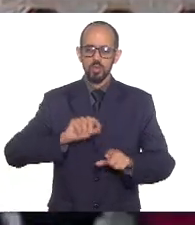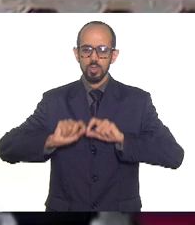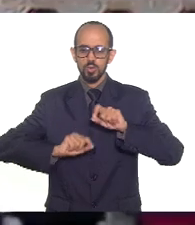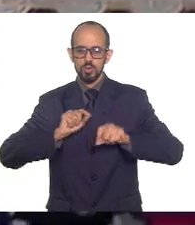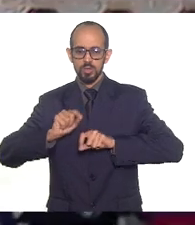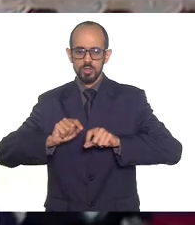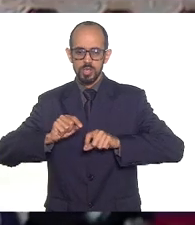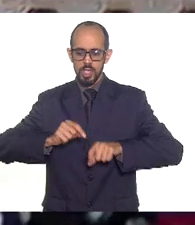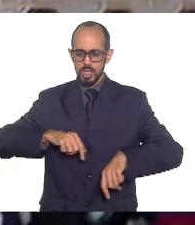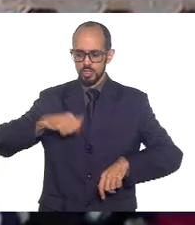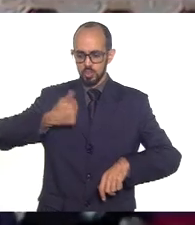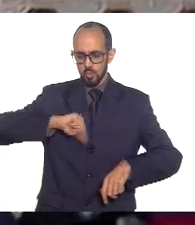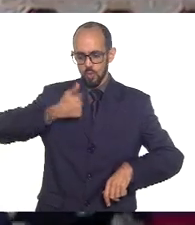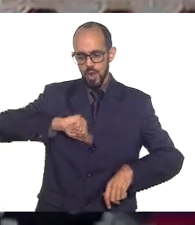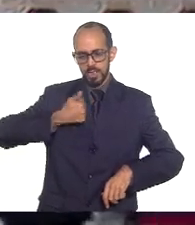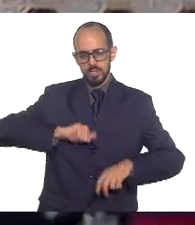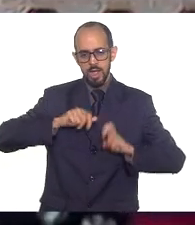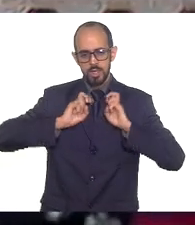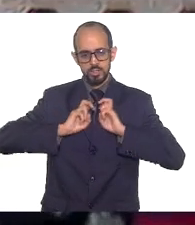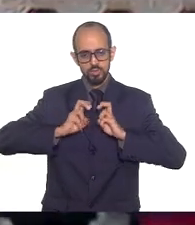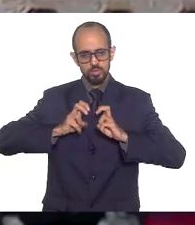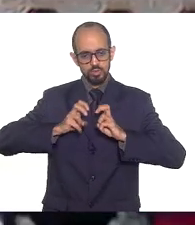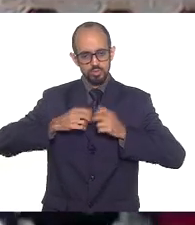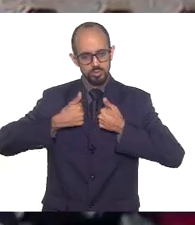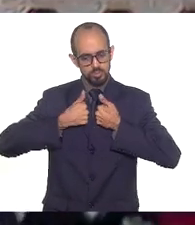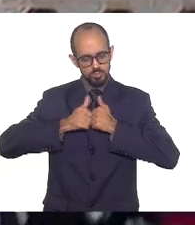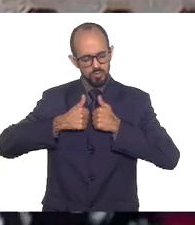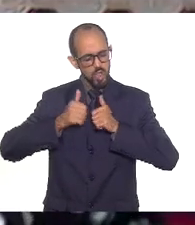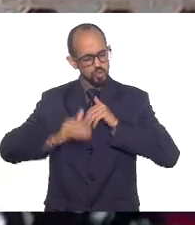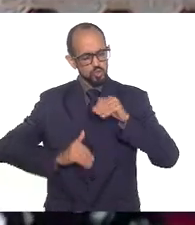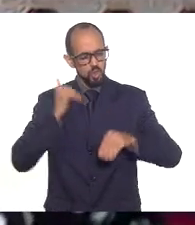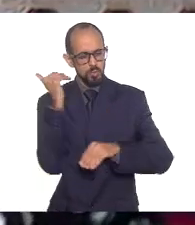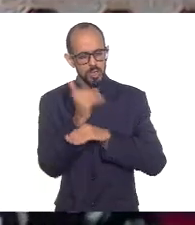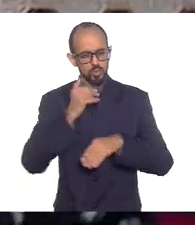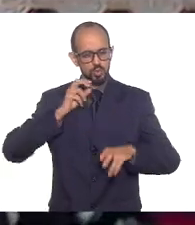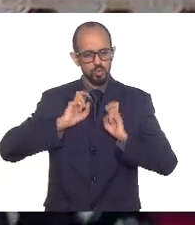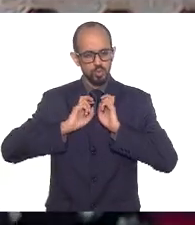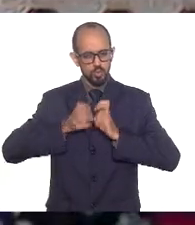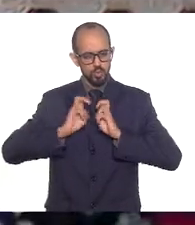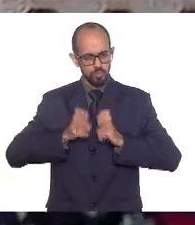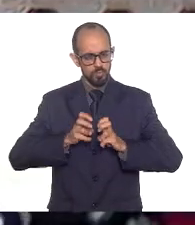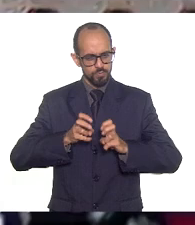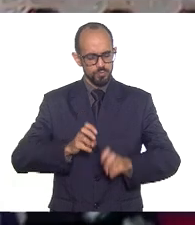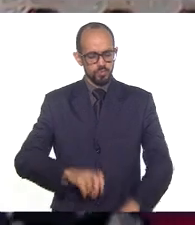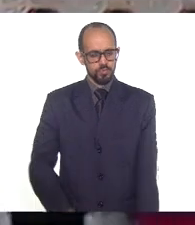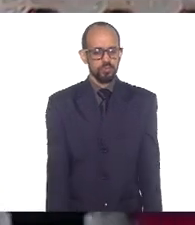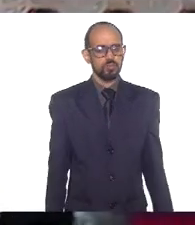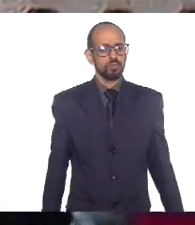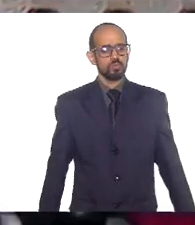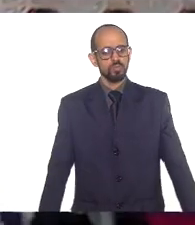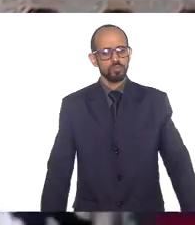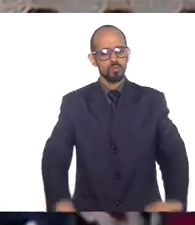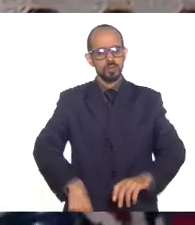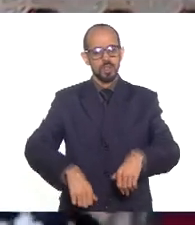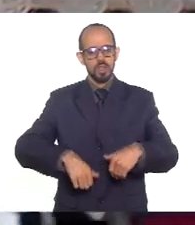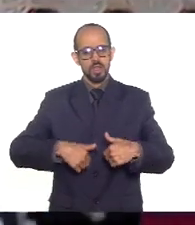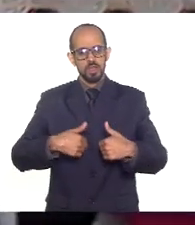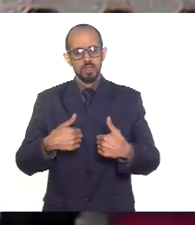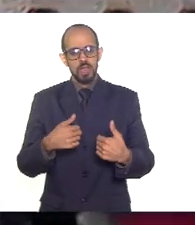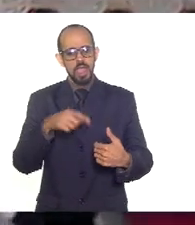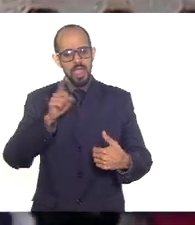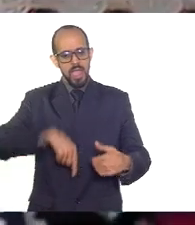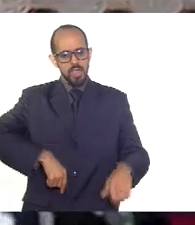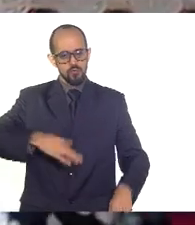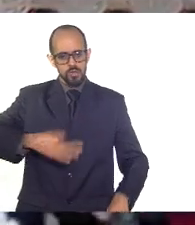no sistema de transporte público sobretudo em relação aos Transportes Ferroviários são ferimentos